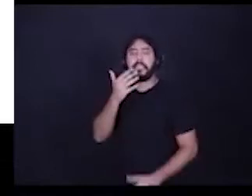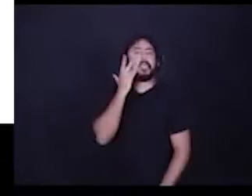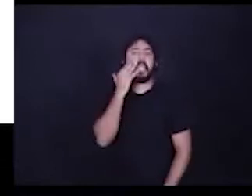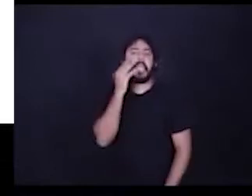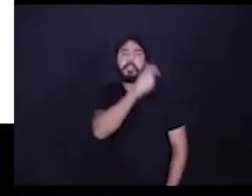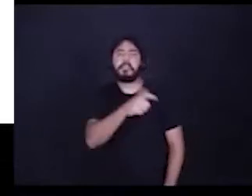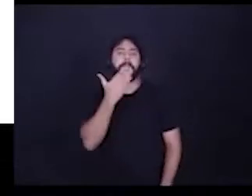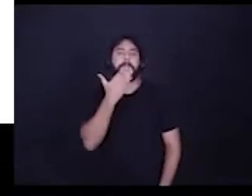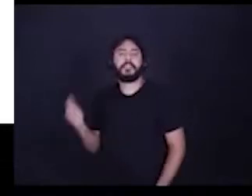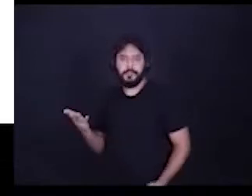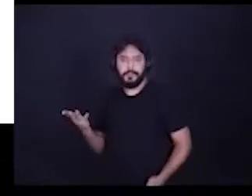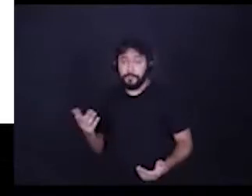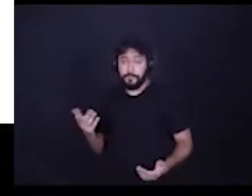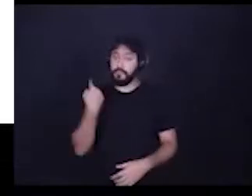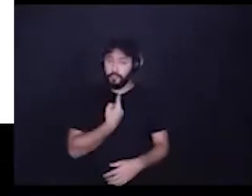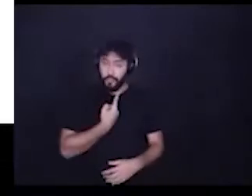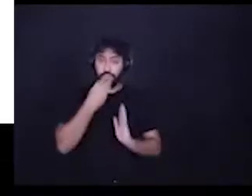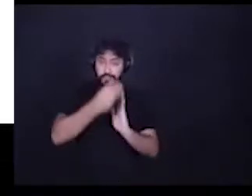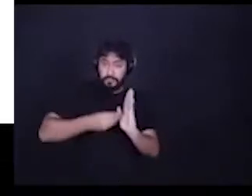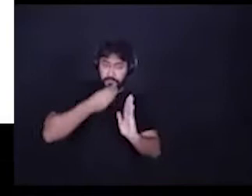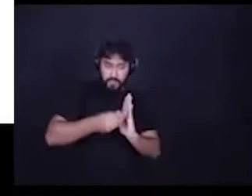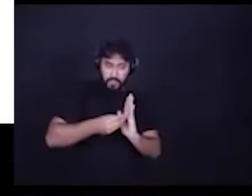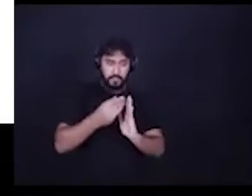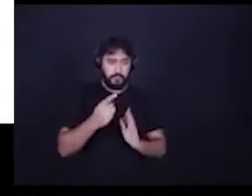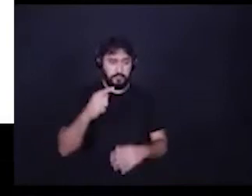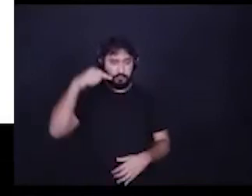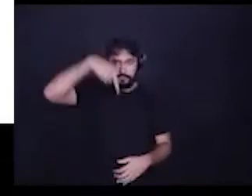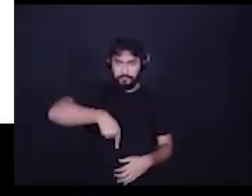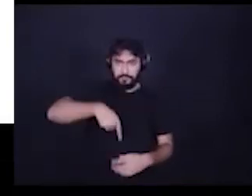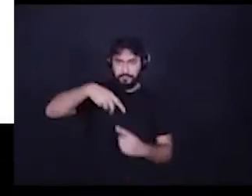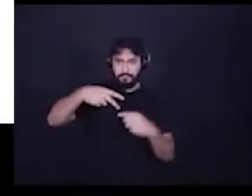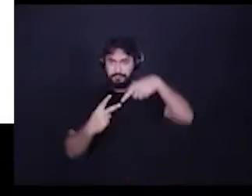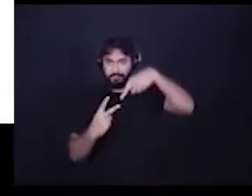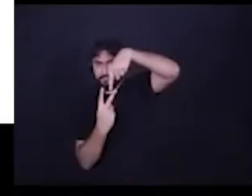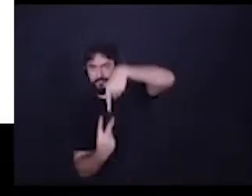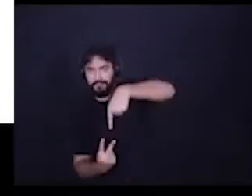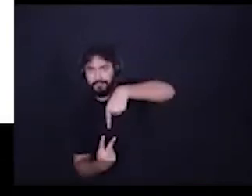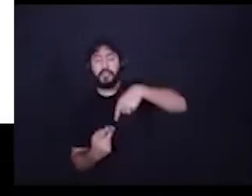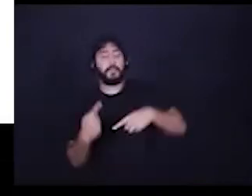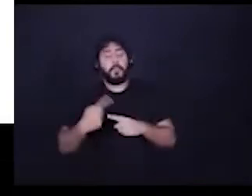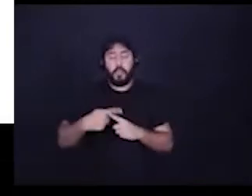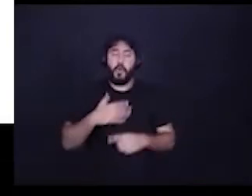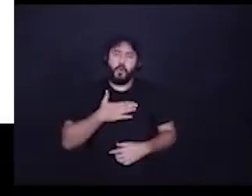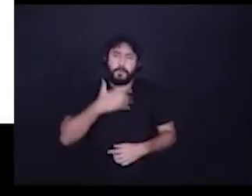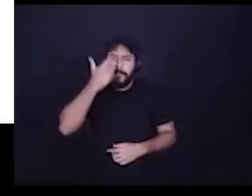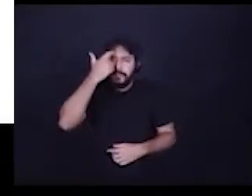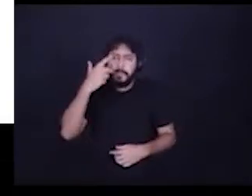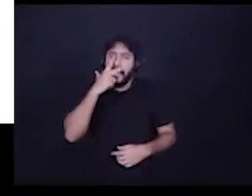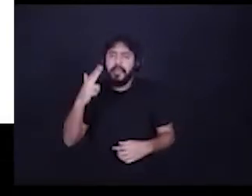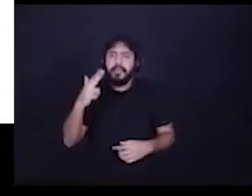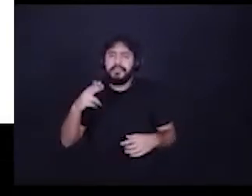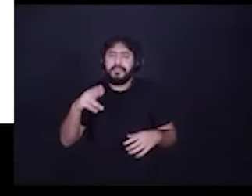né, do lado oposto, né, e eu gosto de pensar que isso aqui é como se fosse uma mesa, a gente olhando uma mesa de